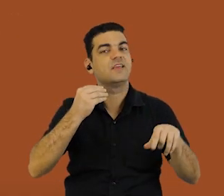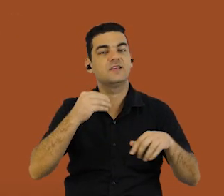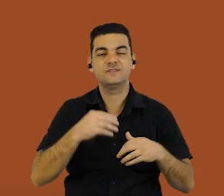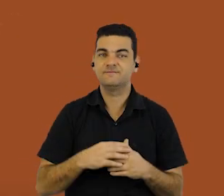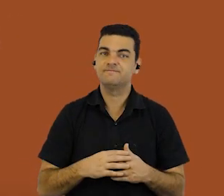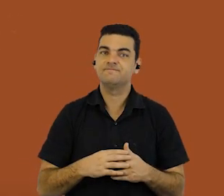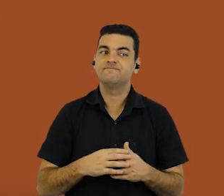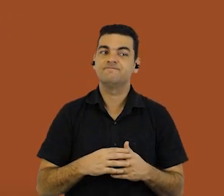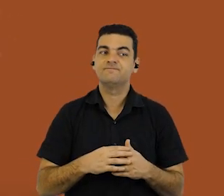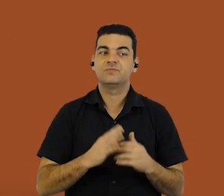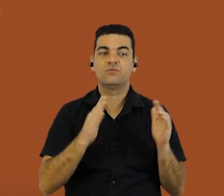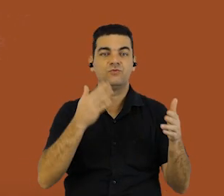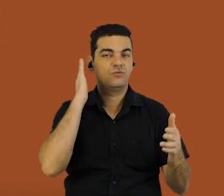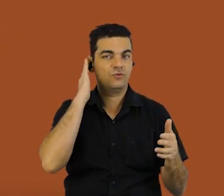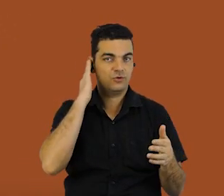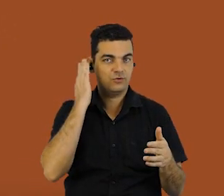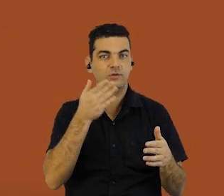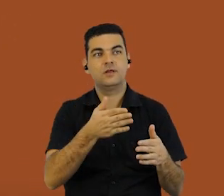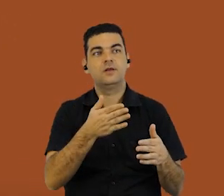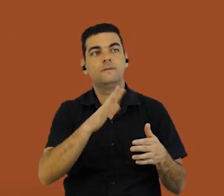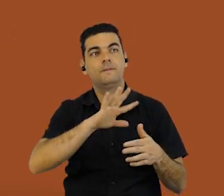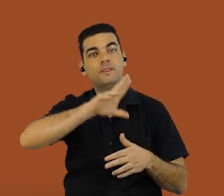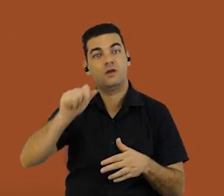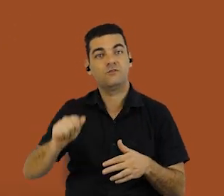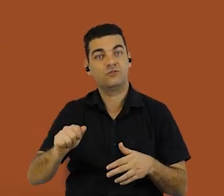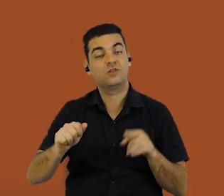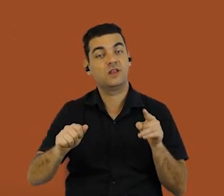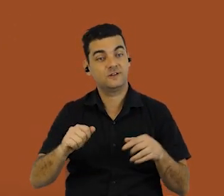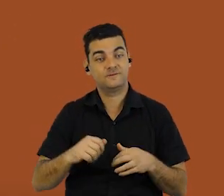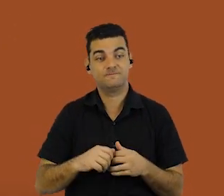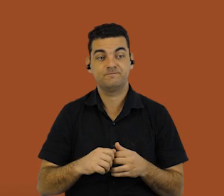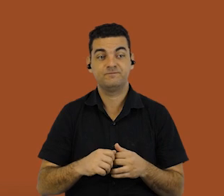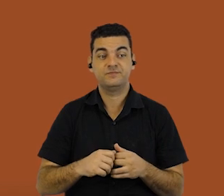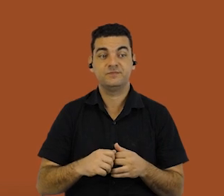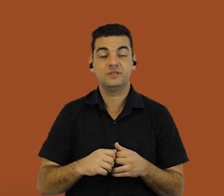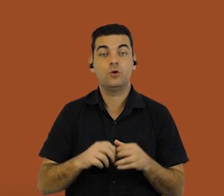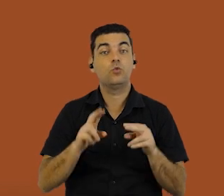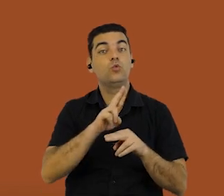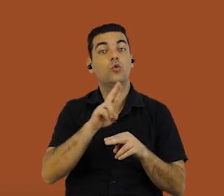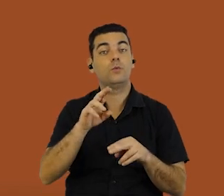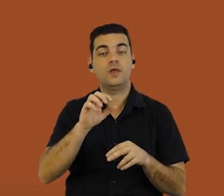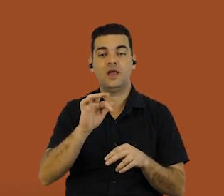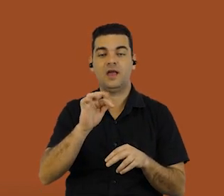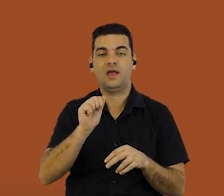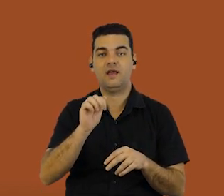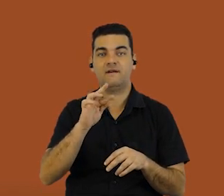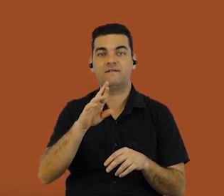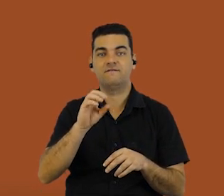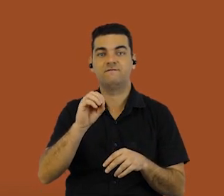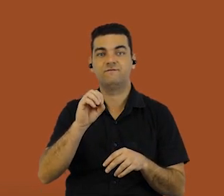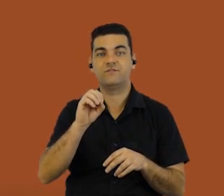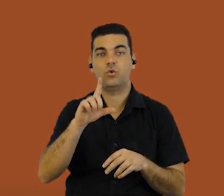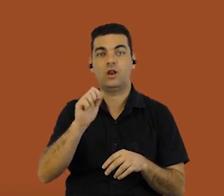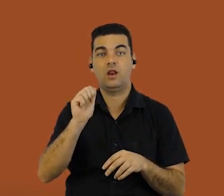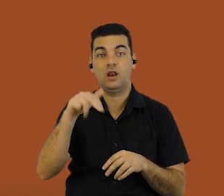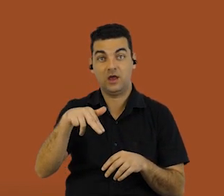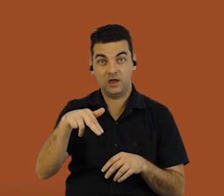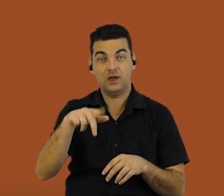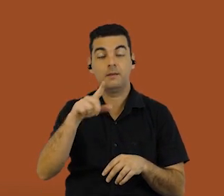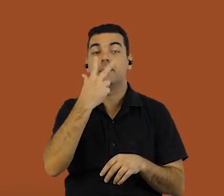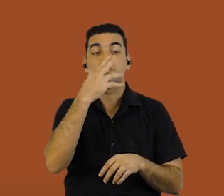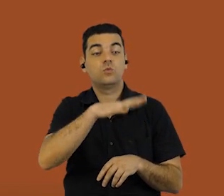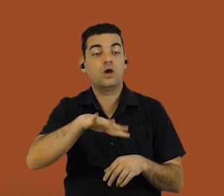girou em torno do Afrolan. O Afrolan era o nosso instrumento